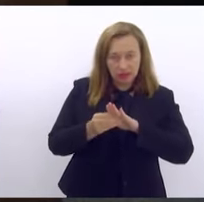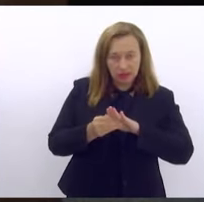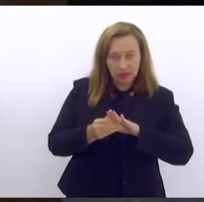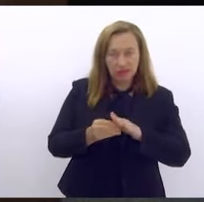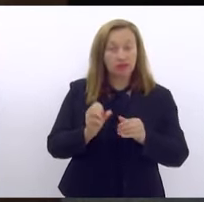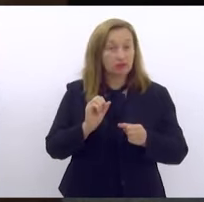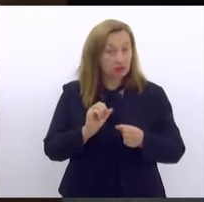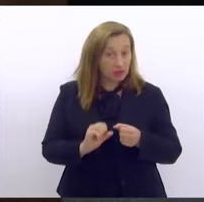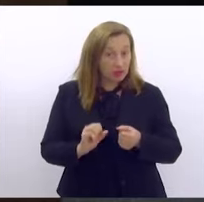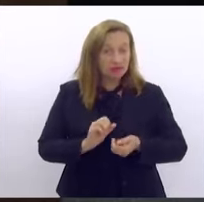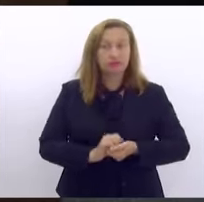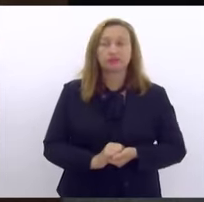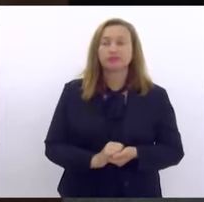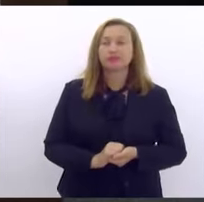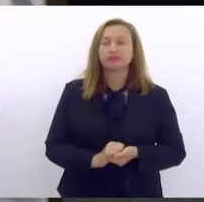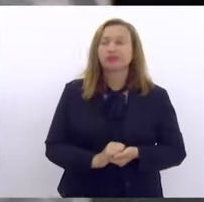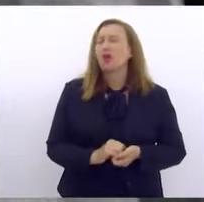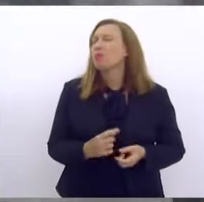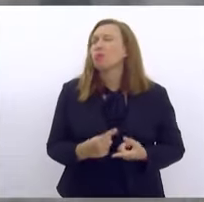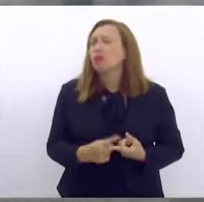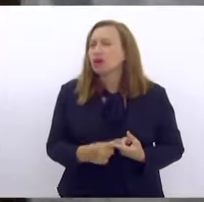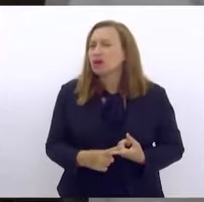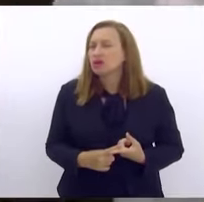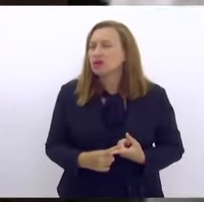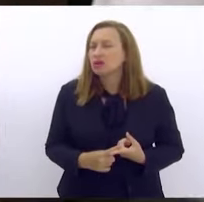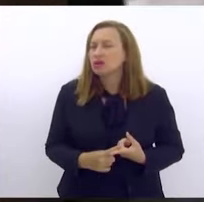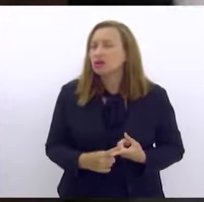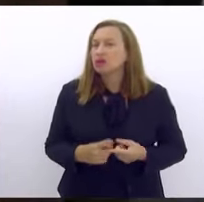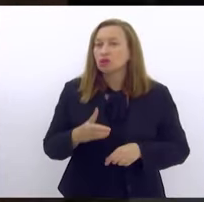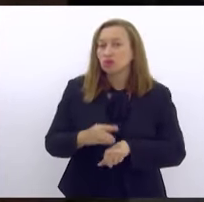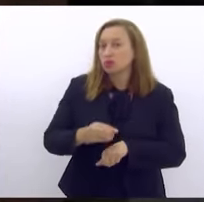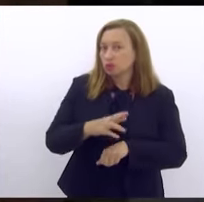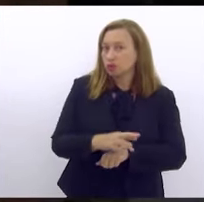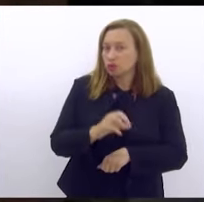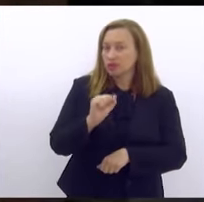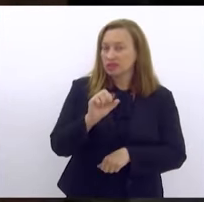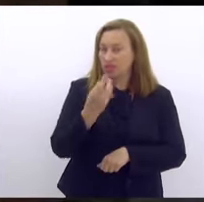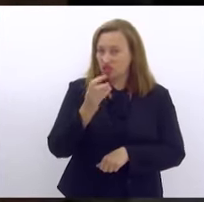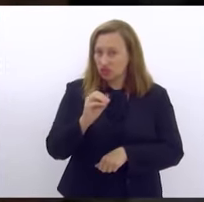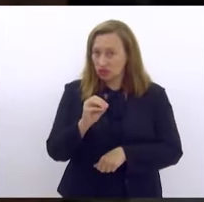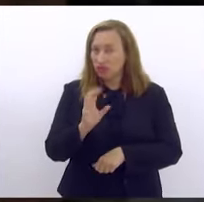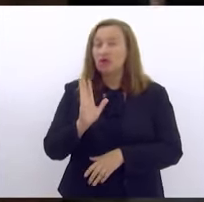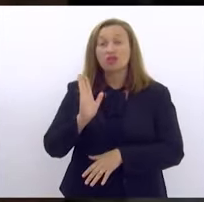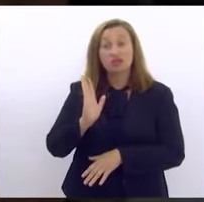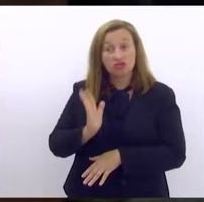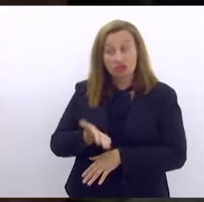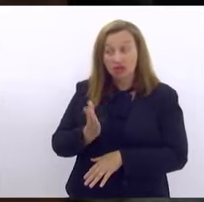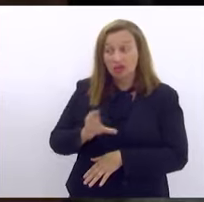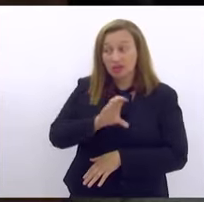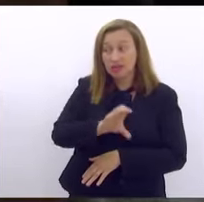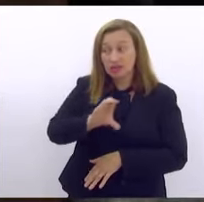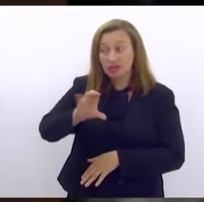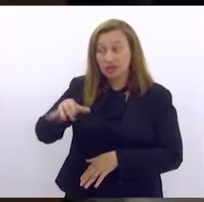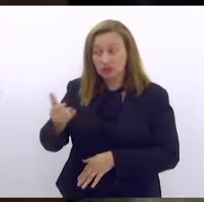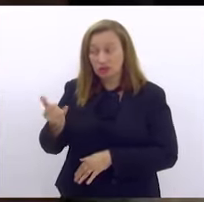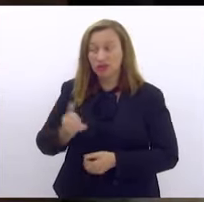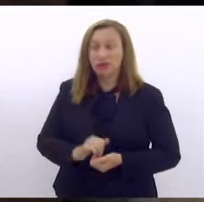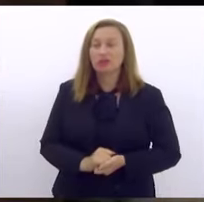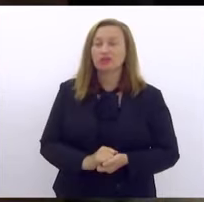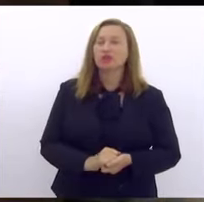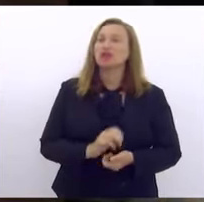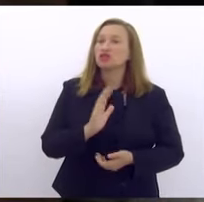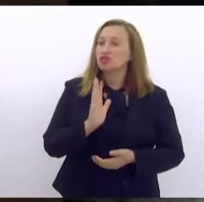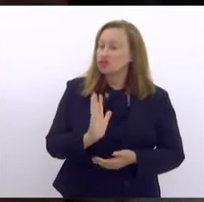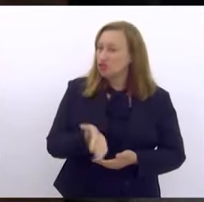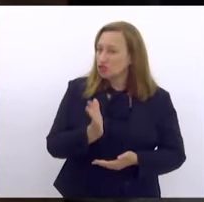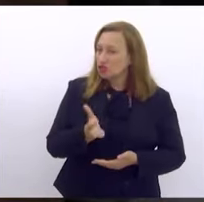fiz, porque o doutor Serginho, já lá na CCJ, já